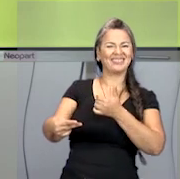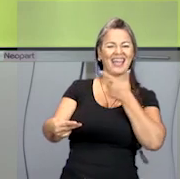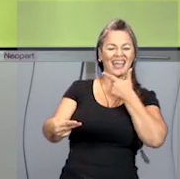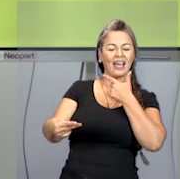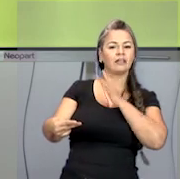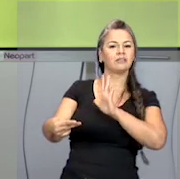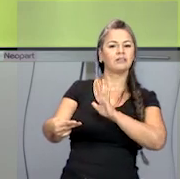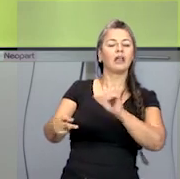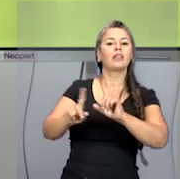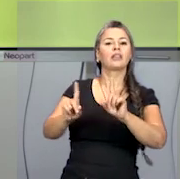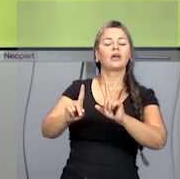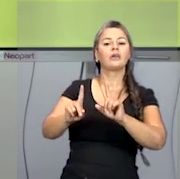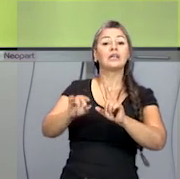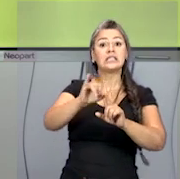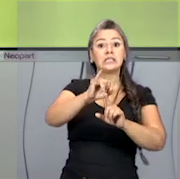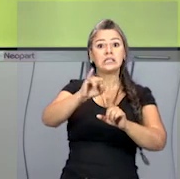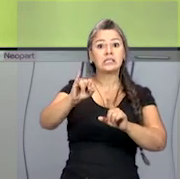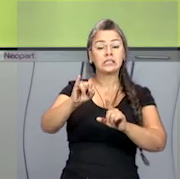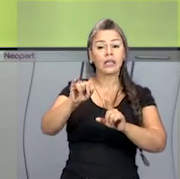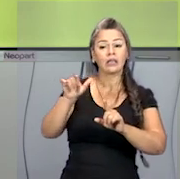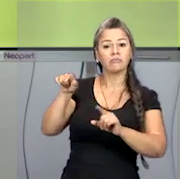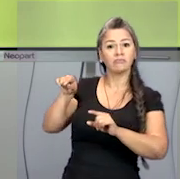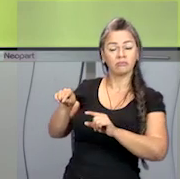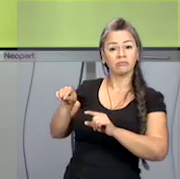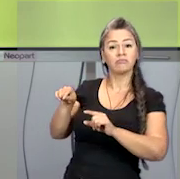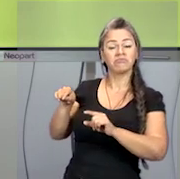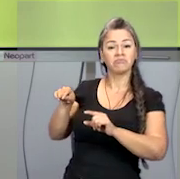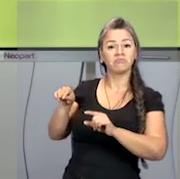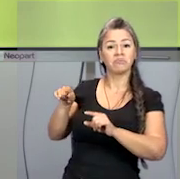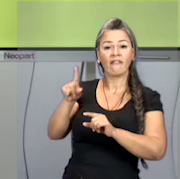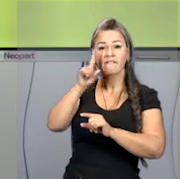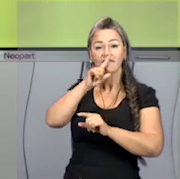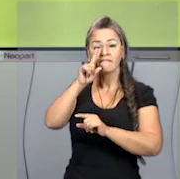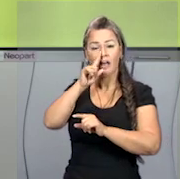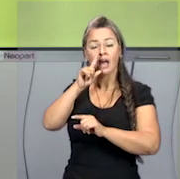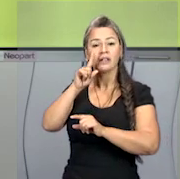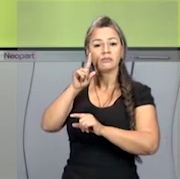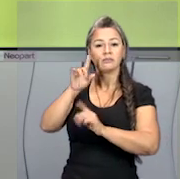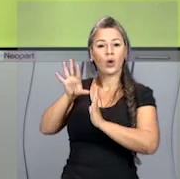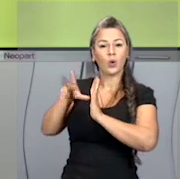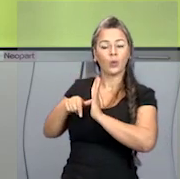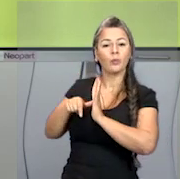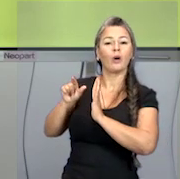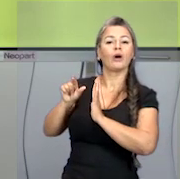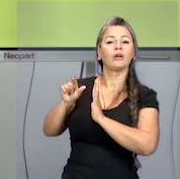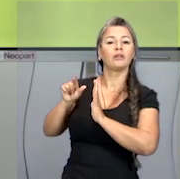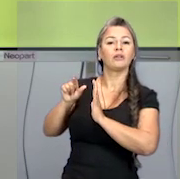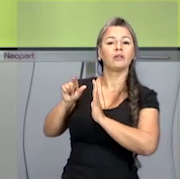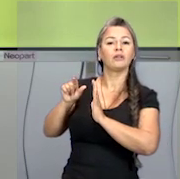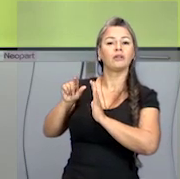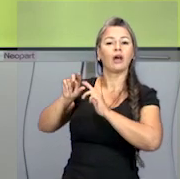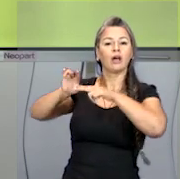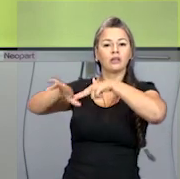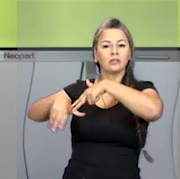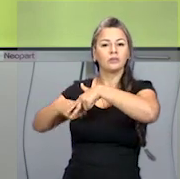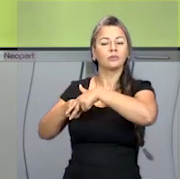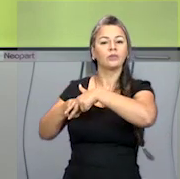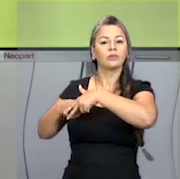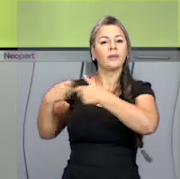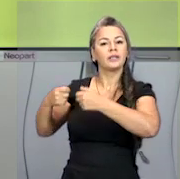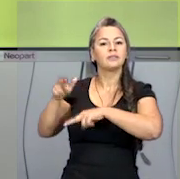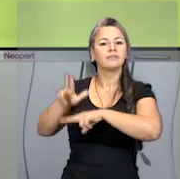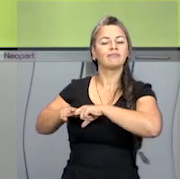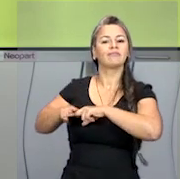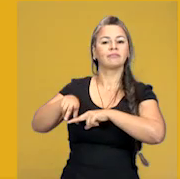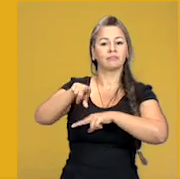delito, ela deve ter a sua pena. E uma das formas de ser reinserida na